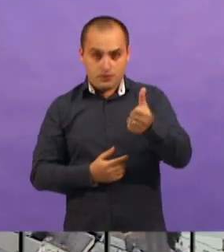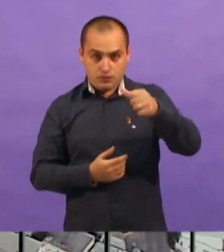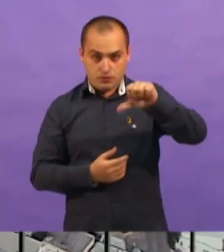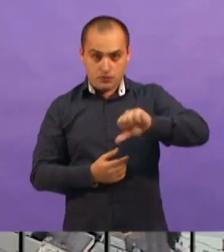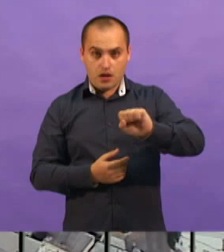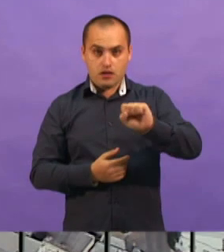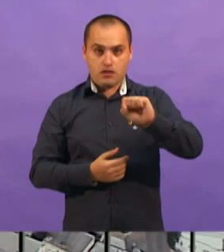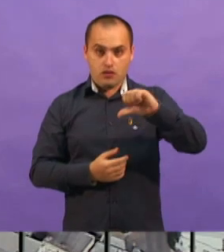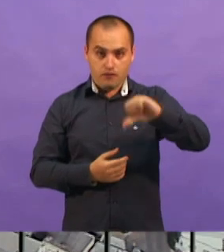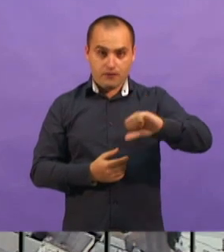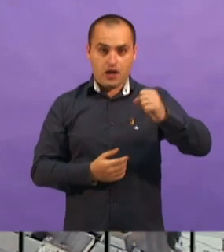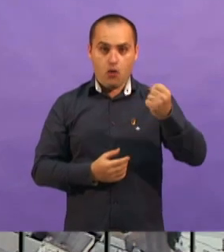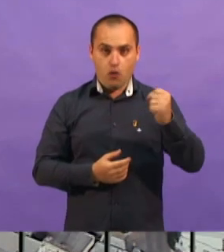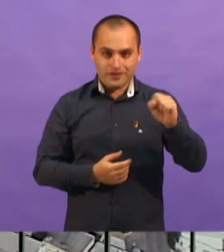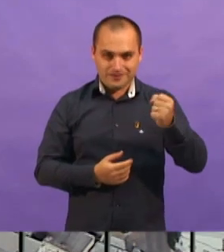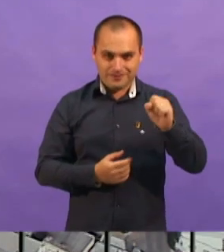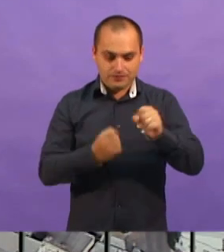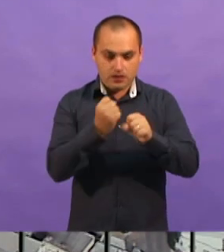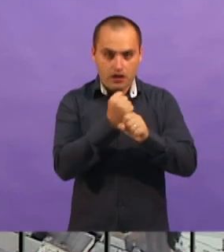1998,